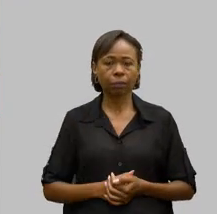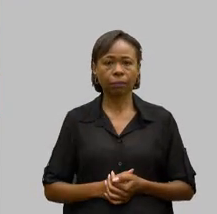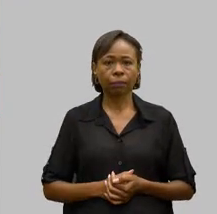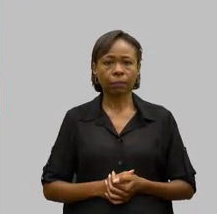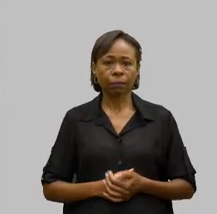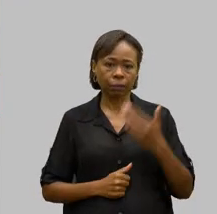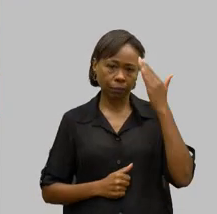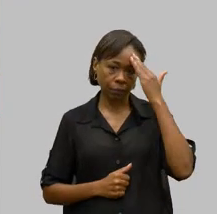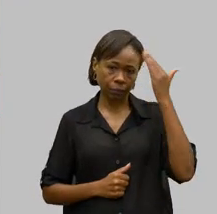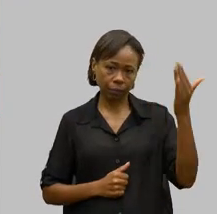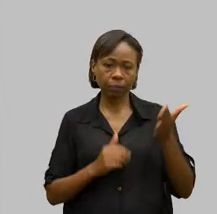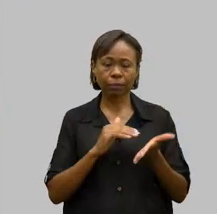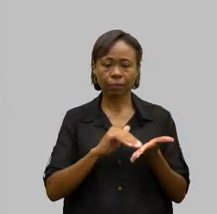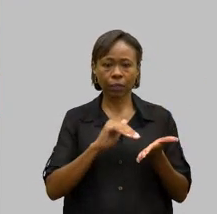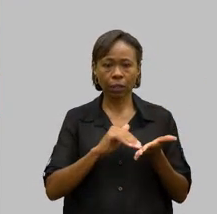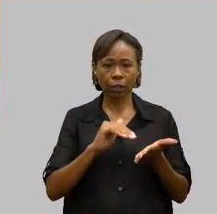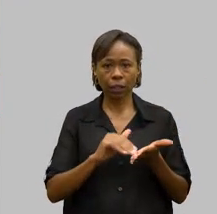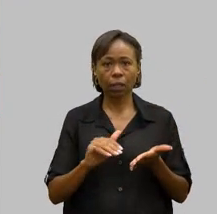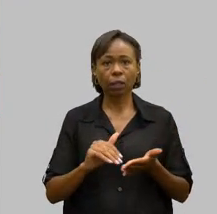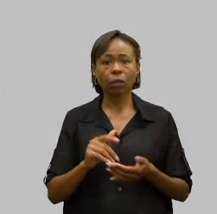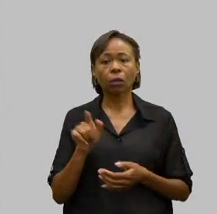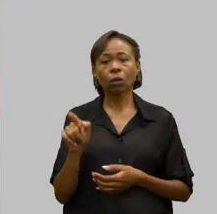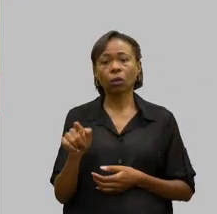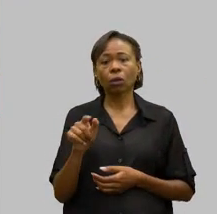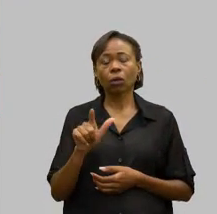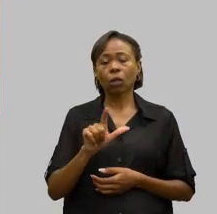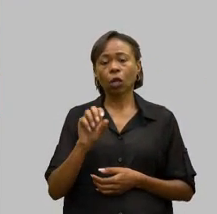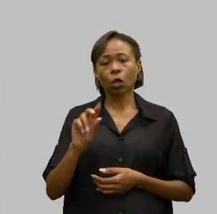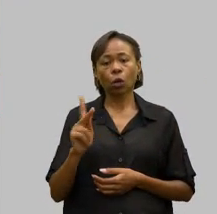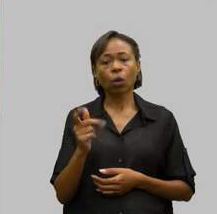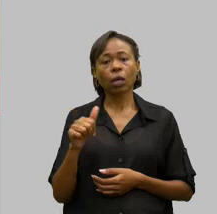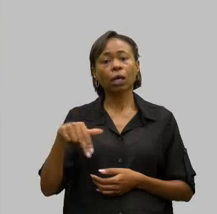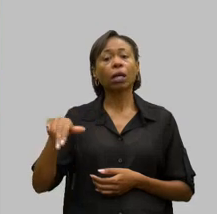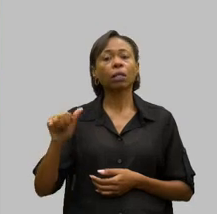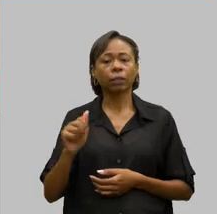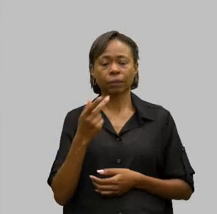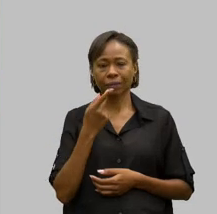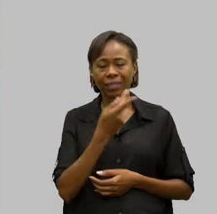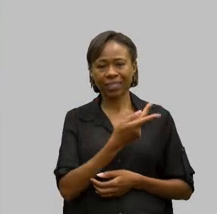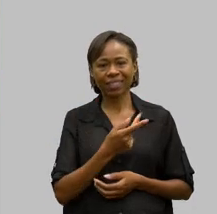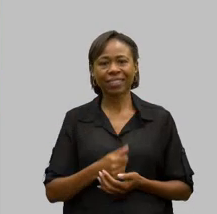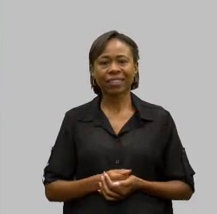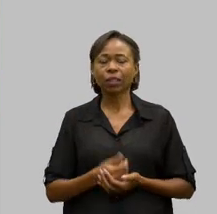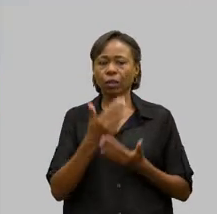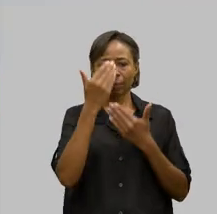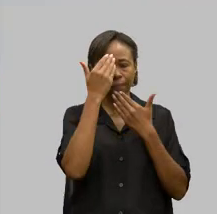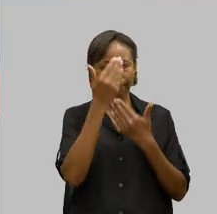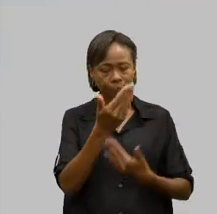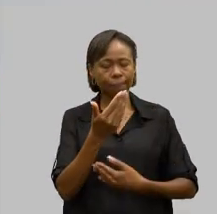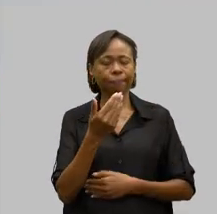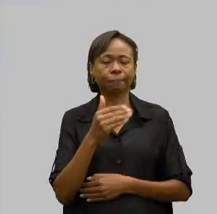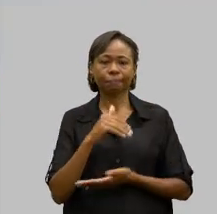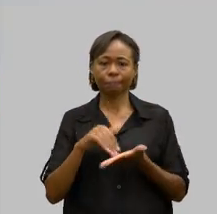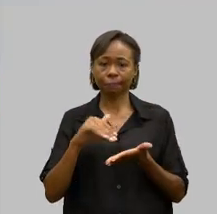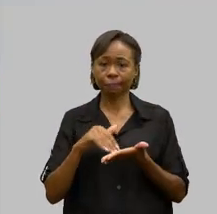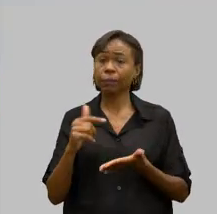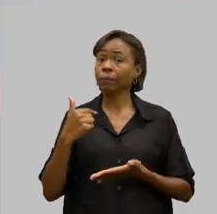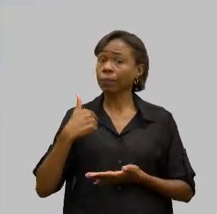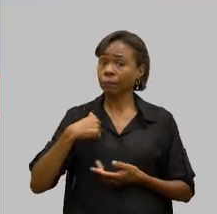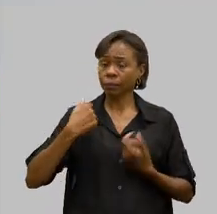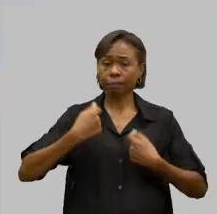Obrigada, secretário. Para a sua réplica, a deputada Lohana. Secretário, obrigada. Eu preciso